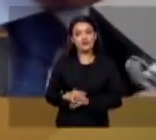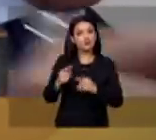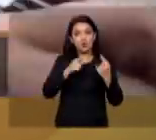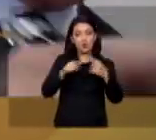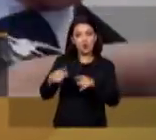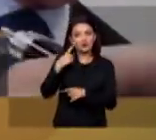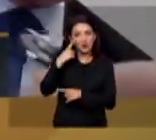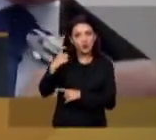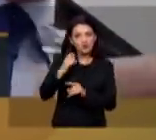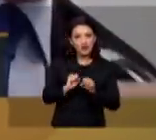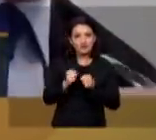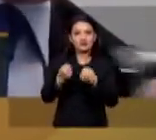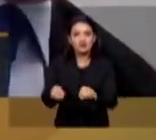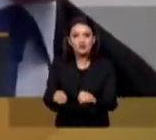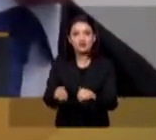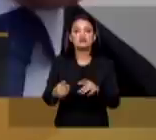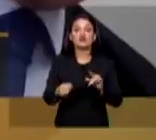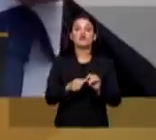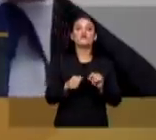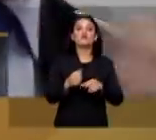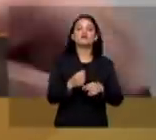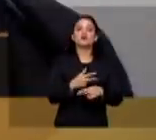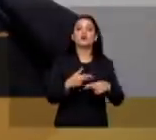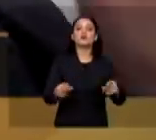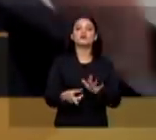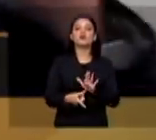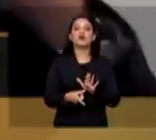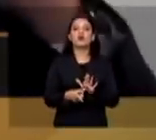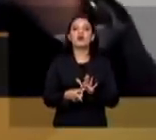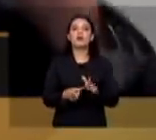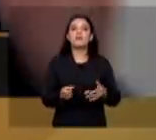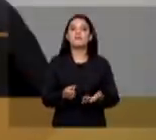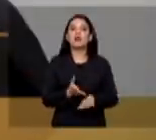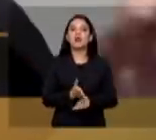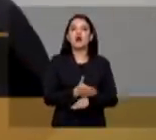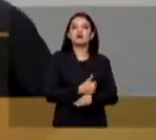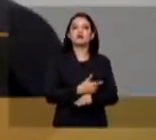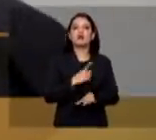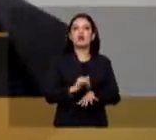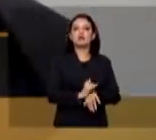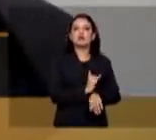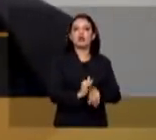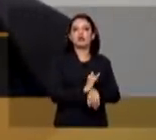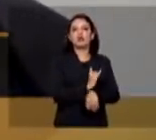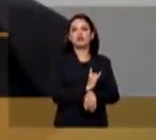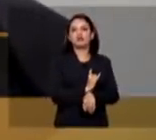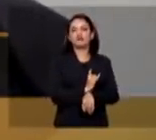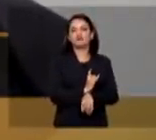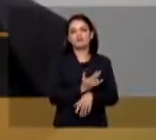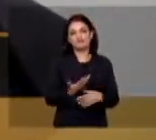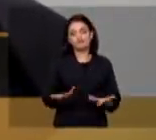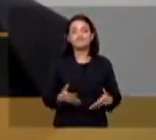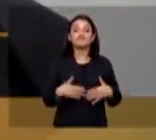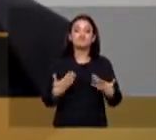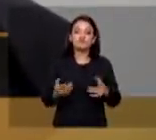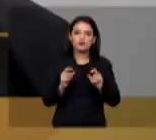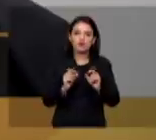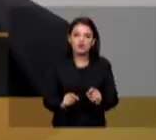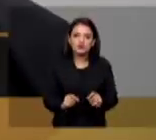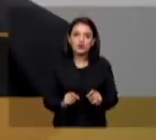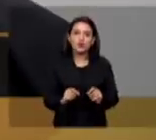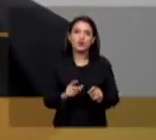medidas de antecipação das estratégias defensivas. Esses fatos consistiam em síntese: no deferimento da